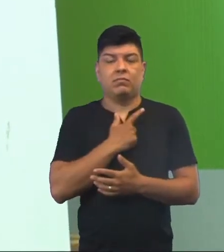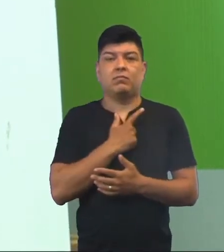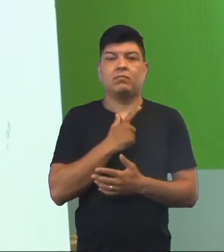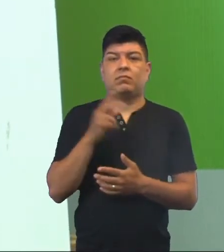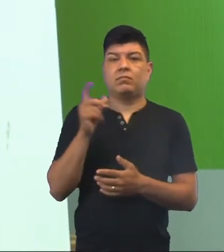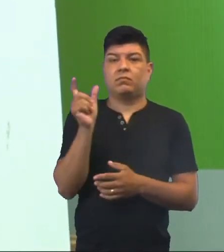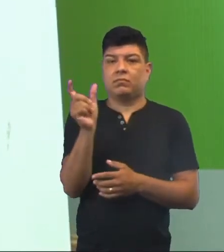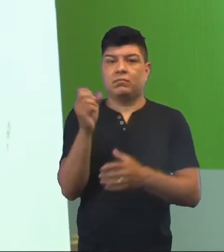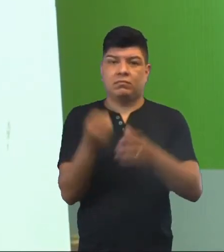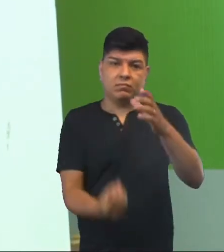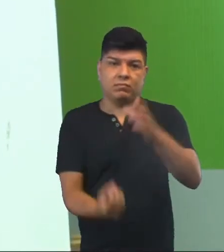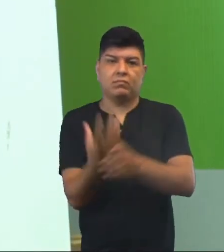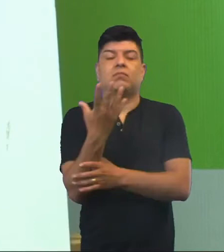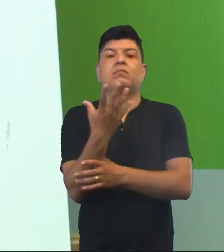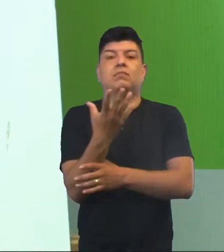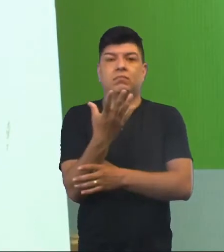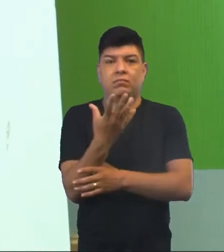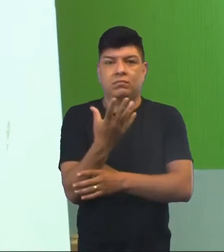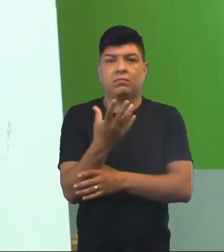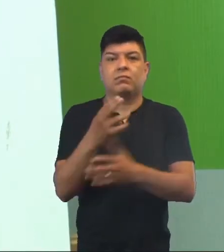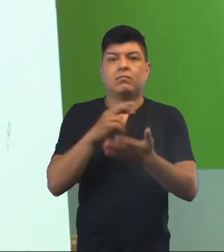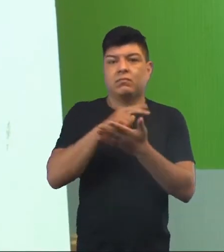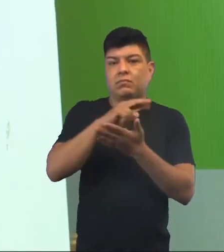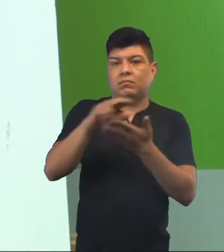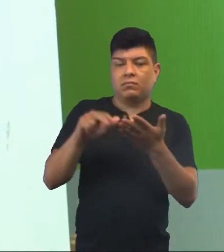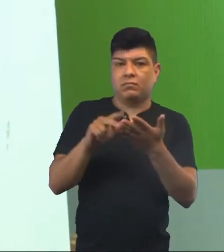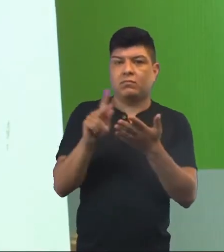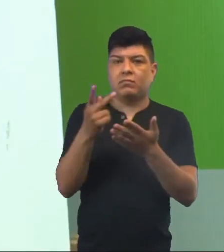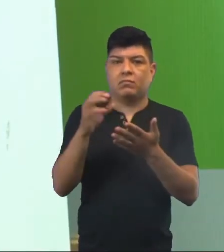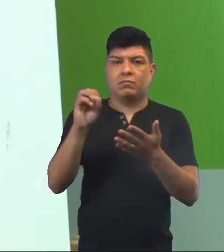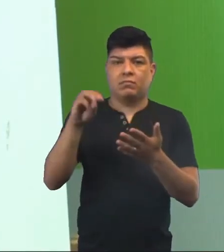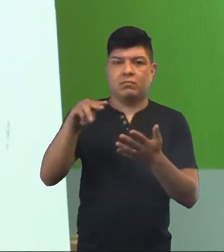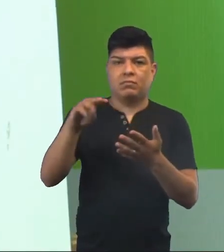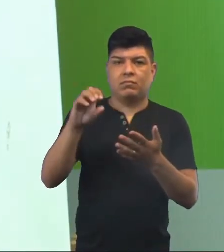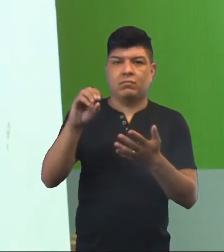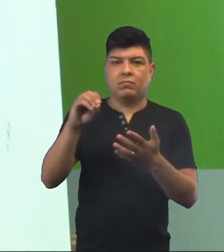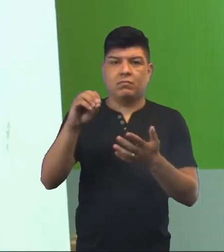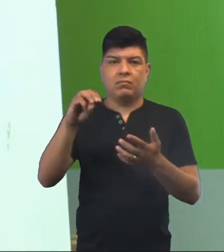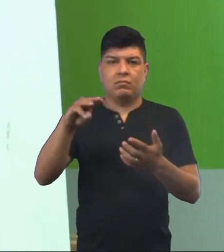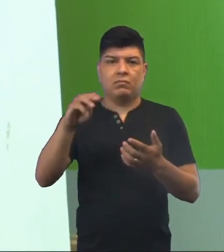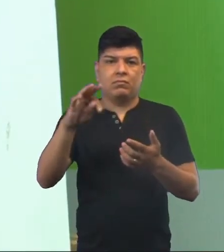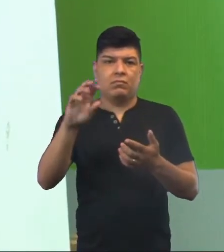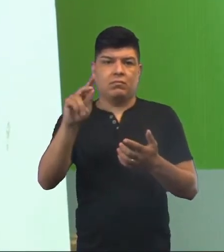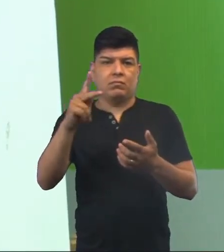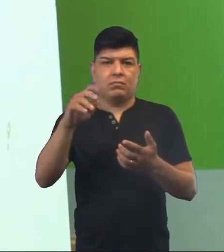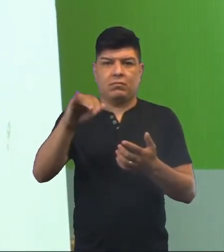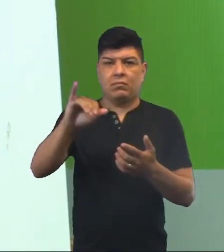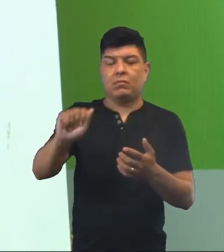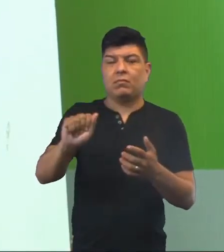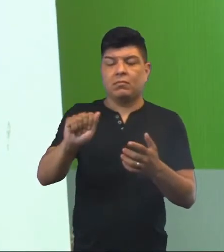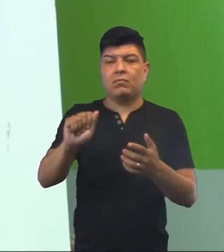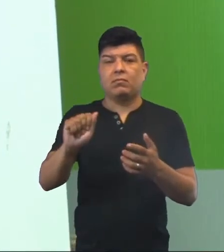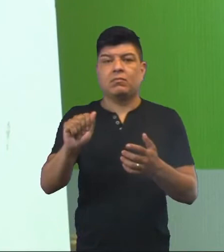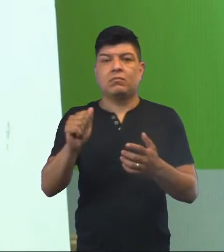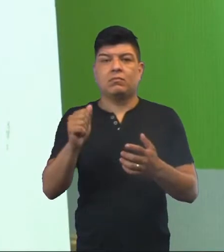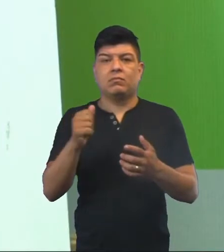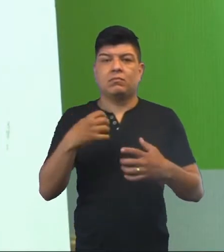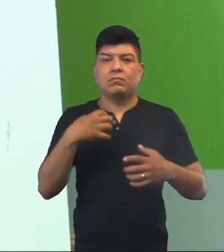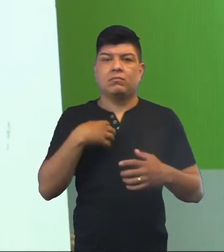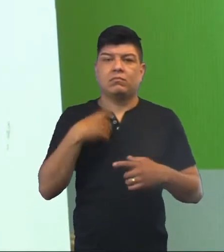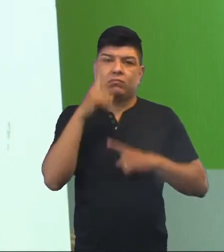palavras inventadas, onomatopeia e gestos. Tem também a aplicação de